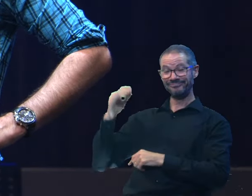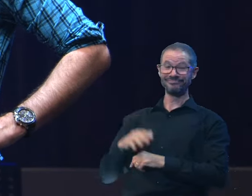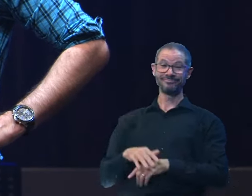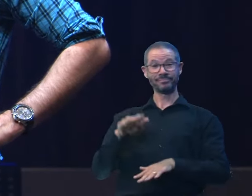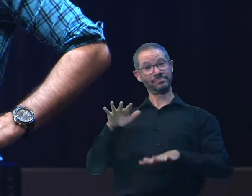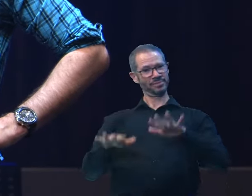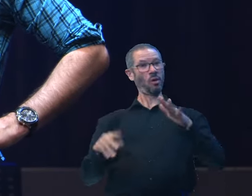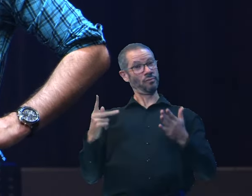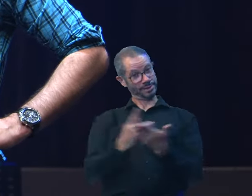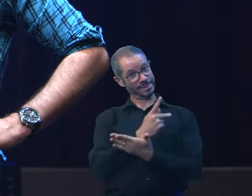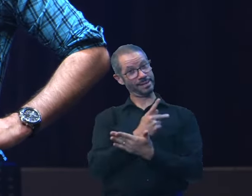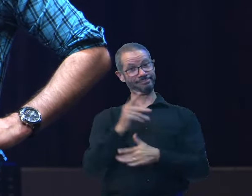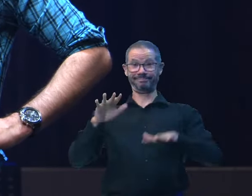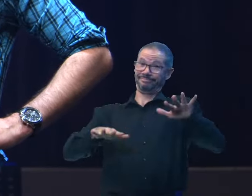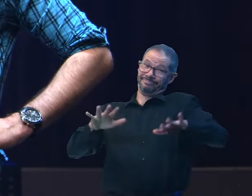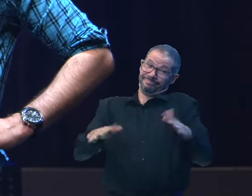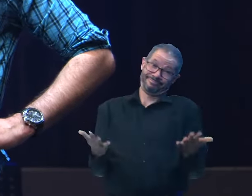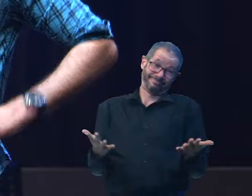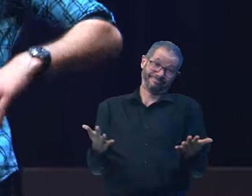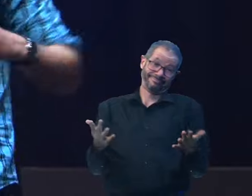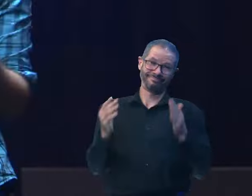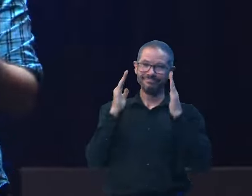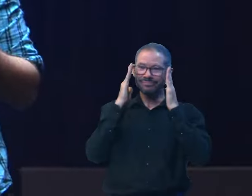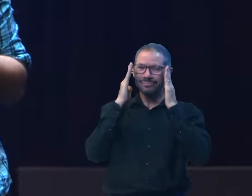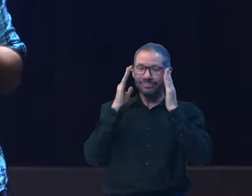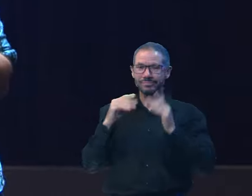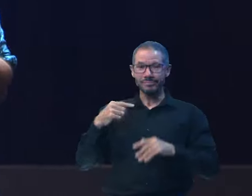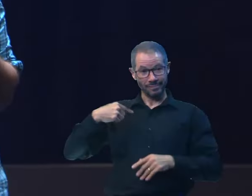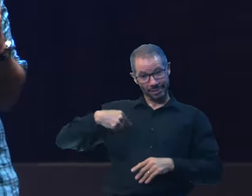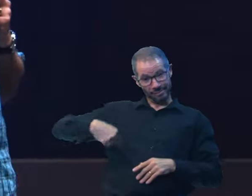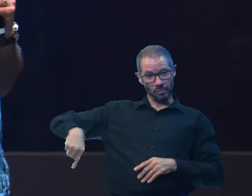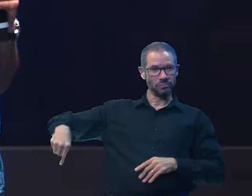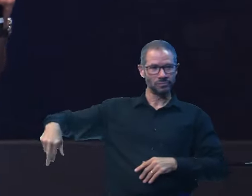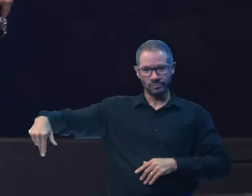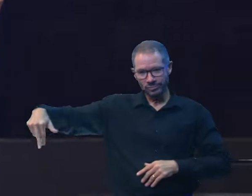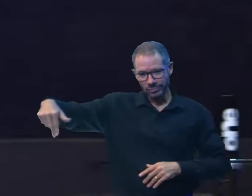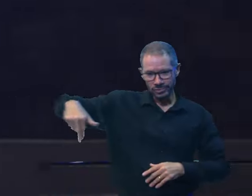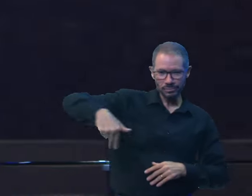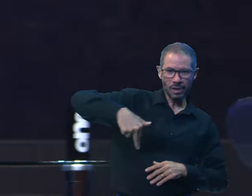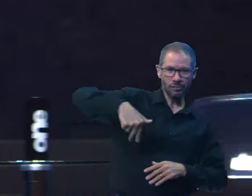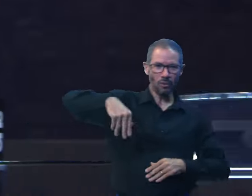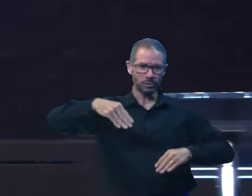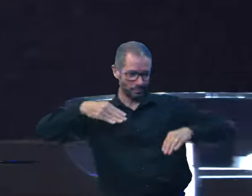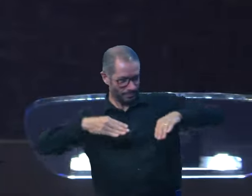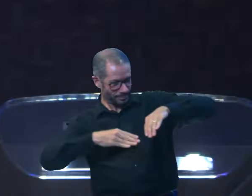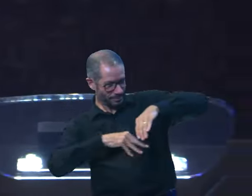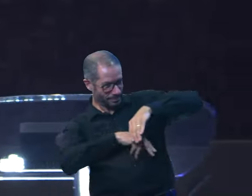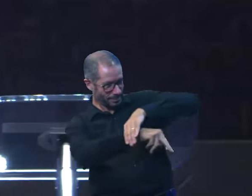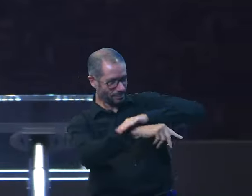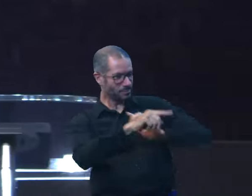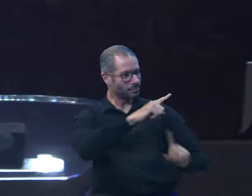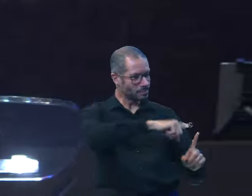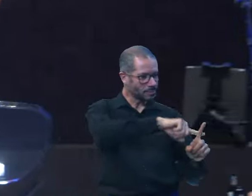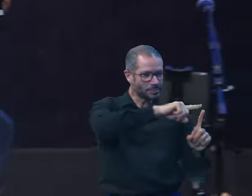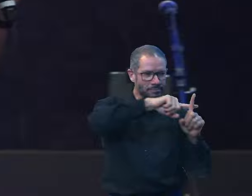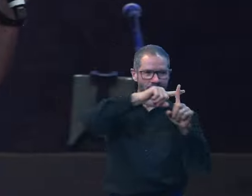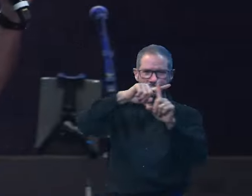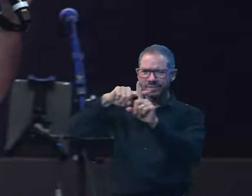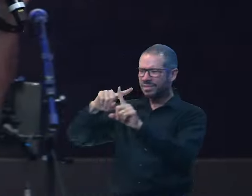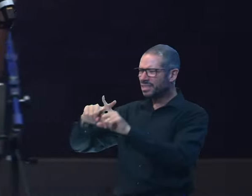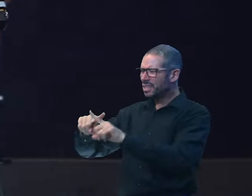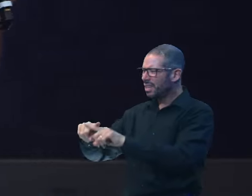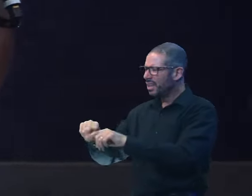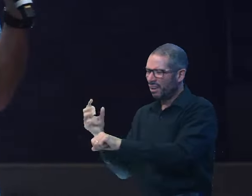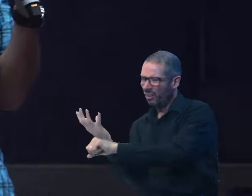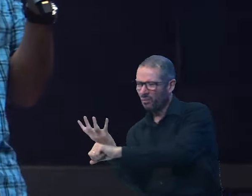Talvez tenha sido um erro, talvez. Aí fomos dar a volta para entrar no cemitério. E vindo as perguntas, mas é